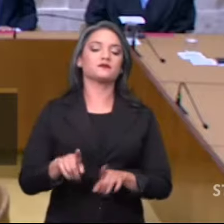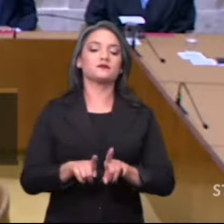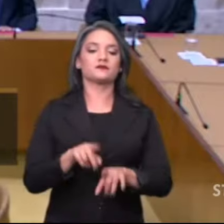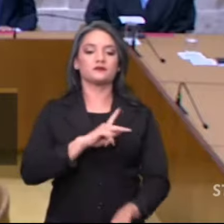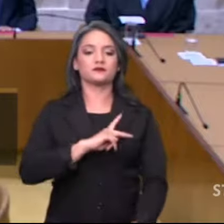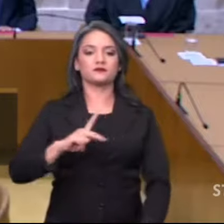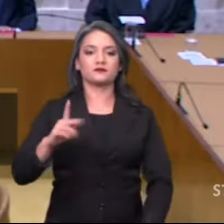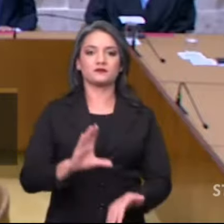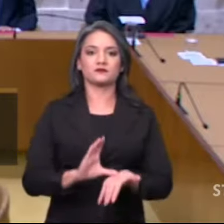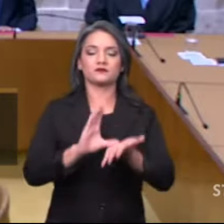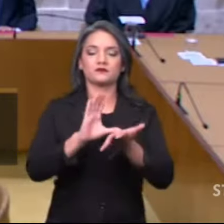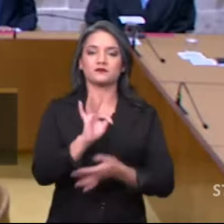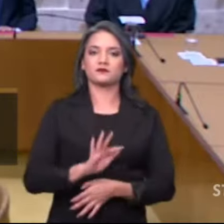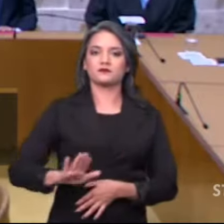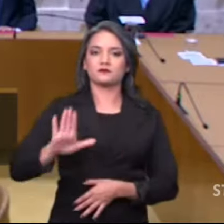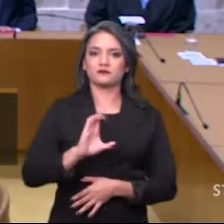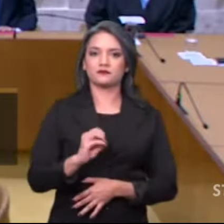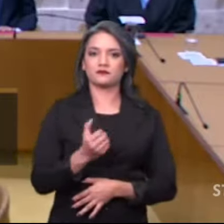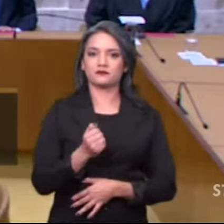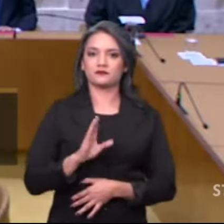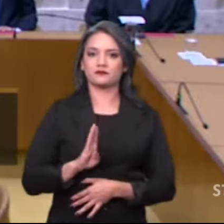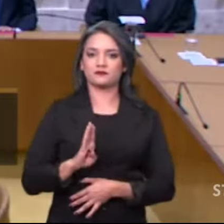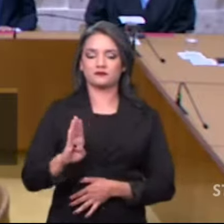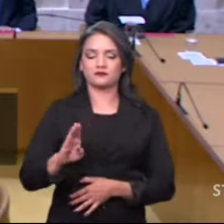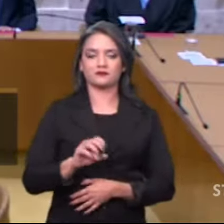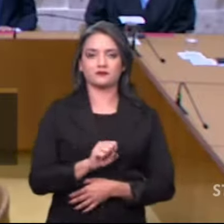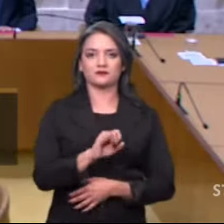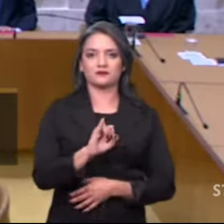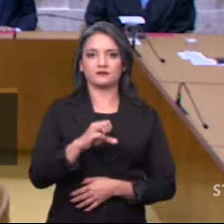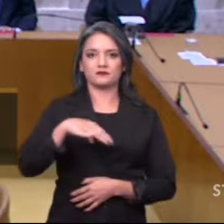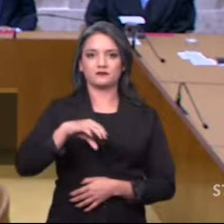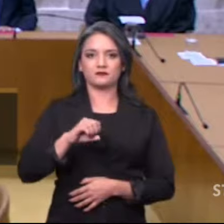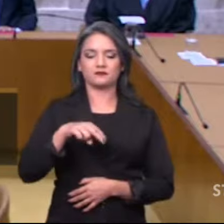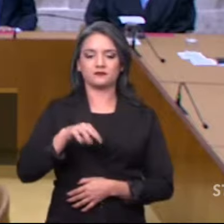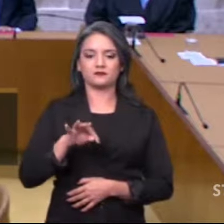do Brasil, doutor José Alberto Simonetti.